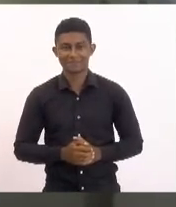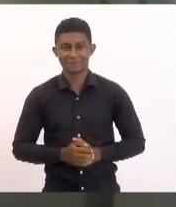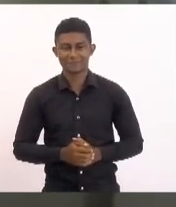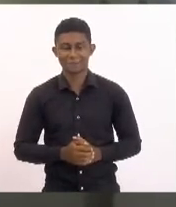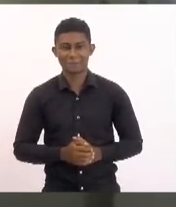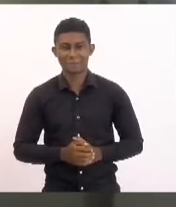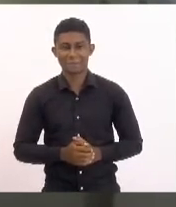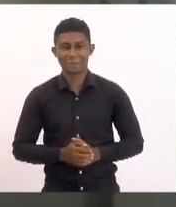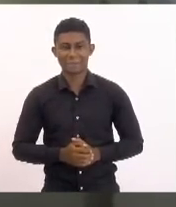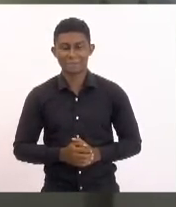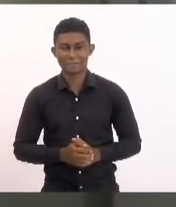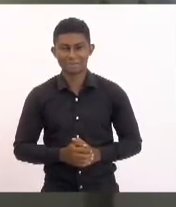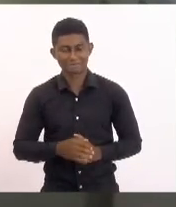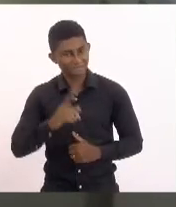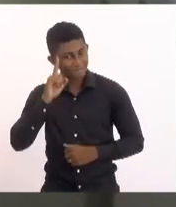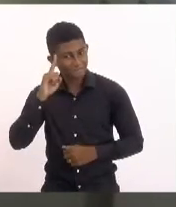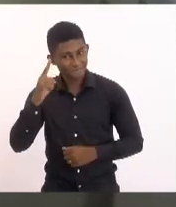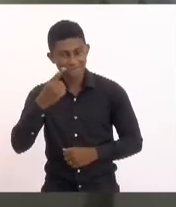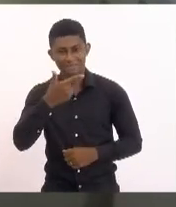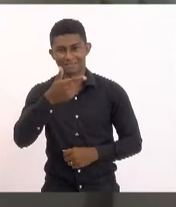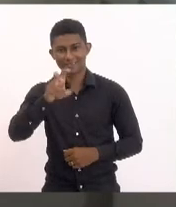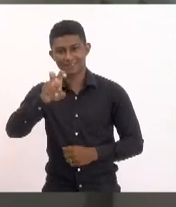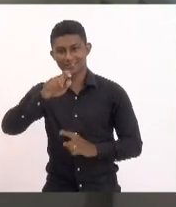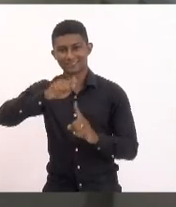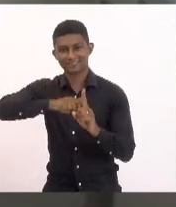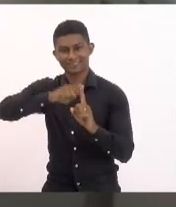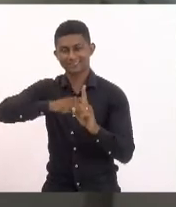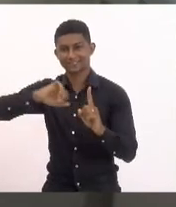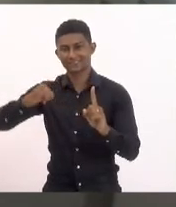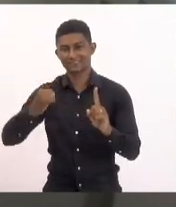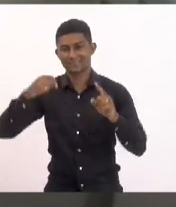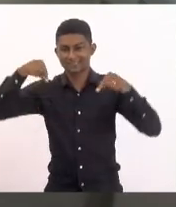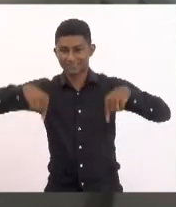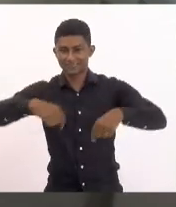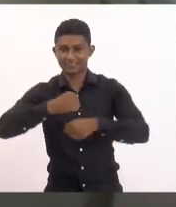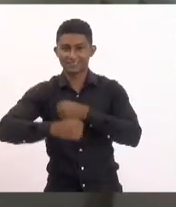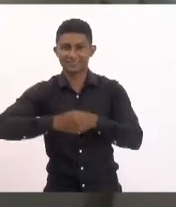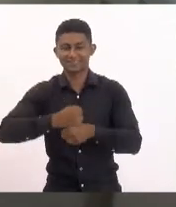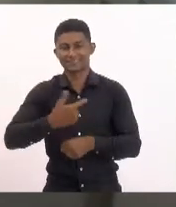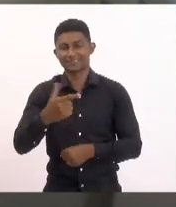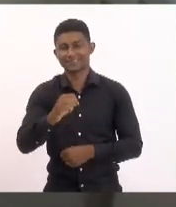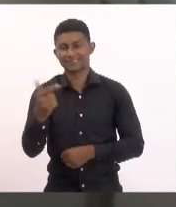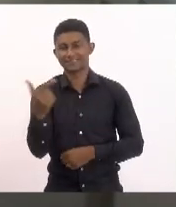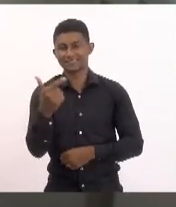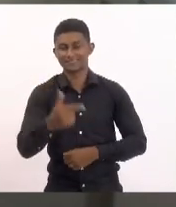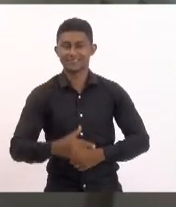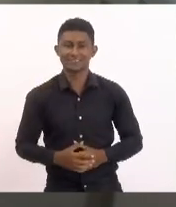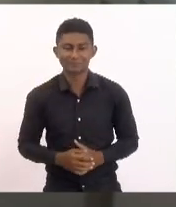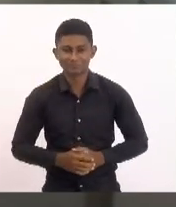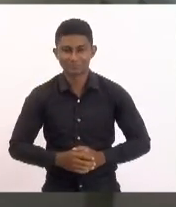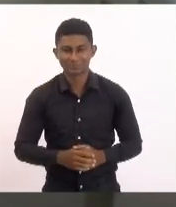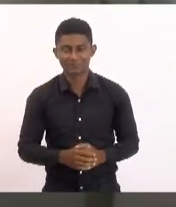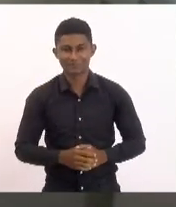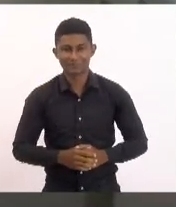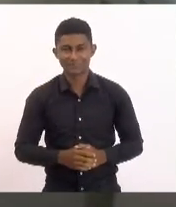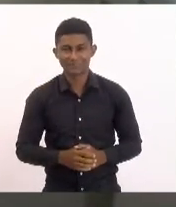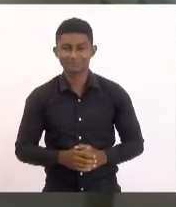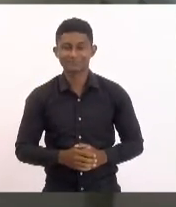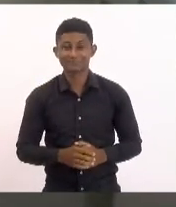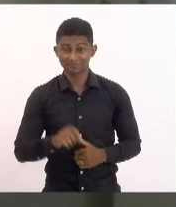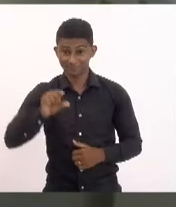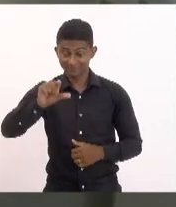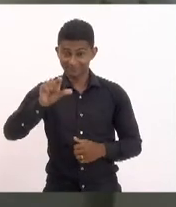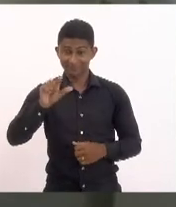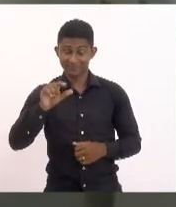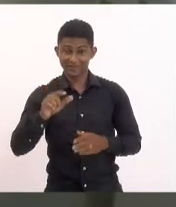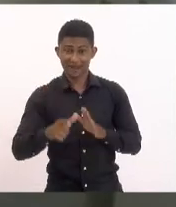em 25 de janeiro deste ano, um pouco antes de